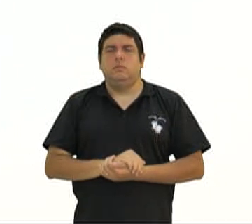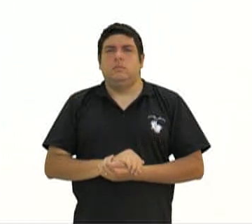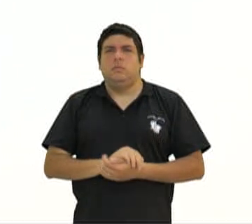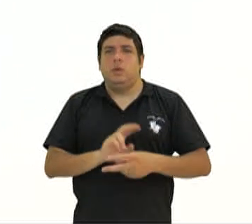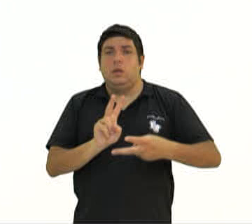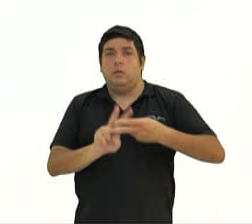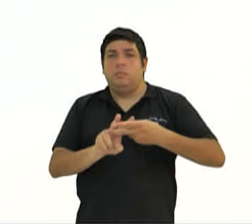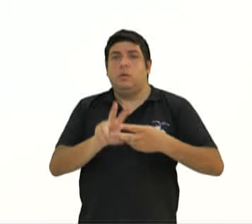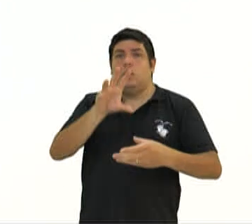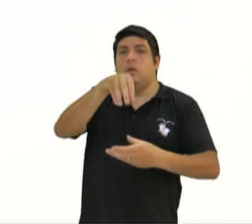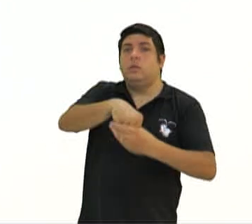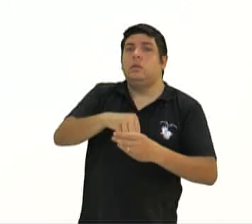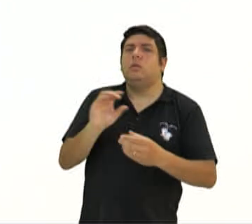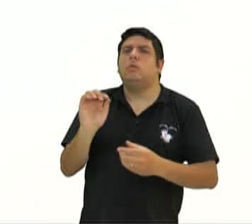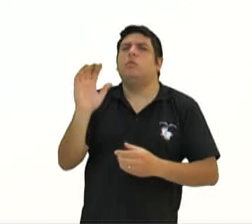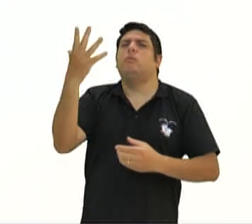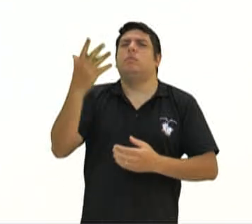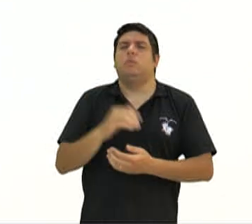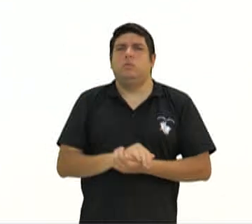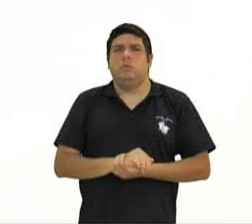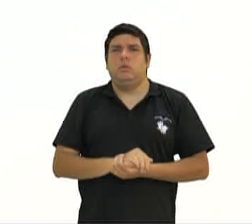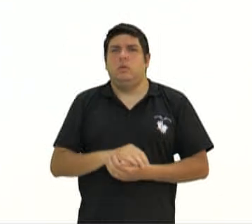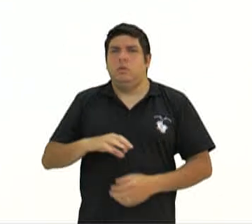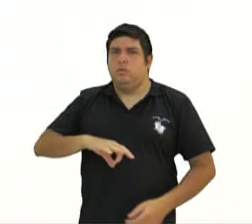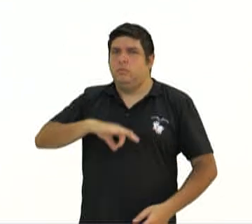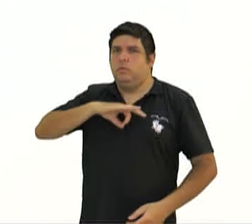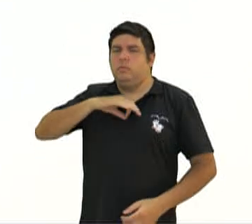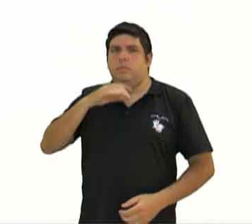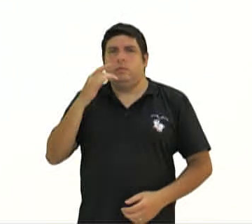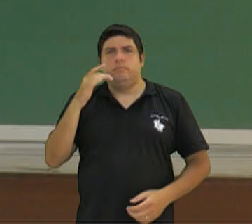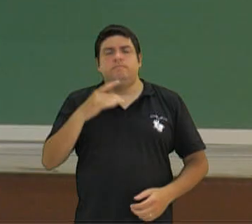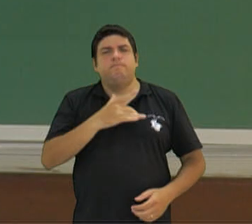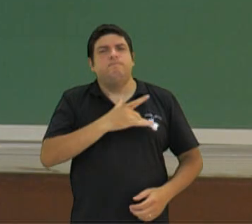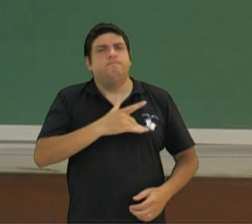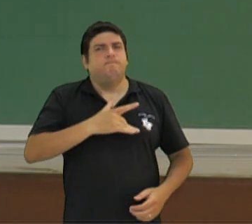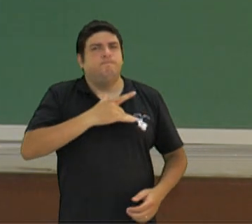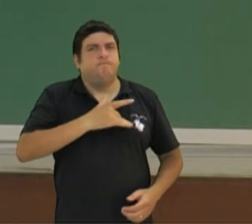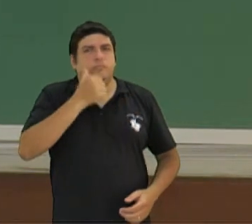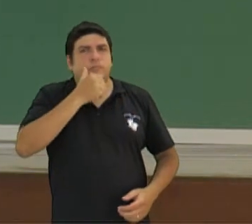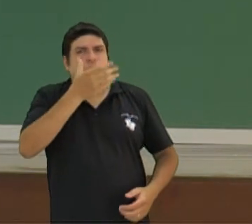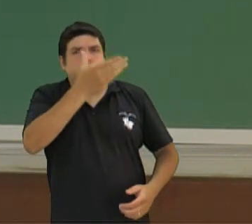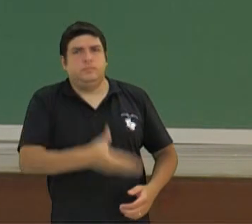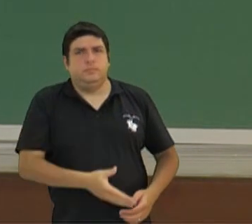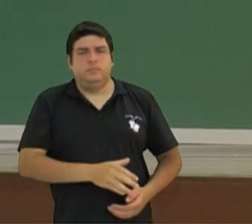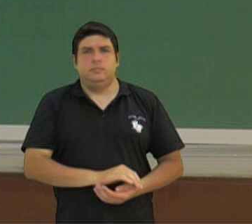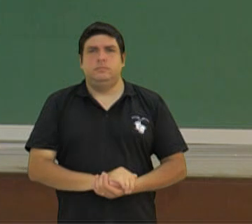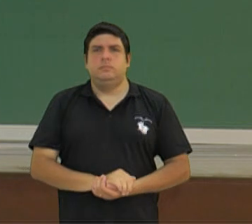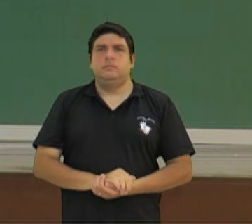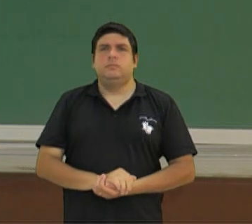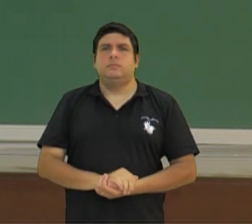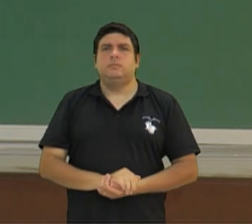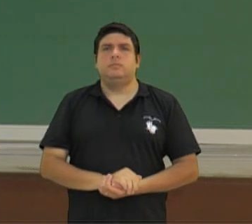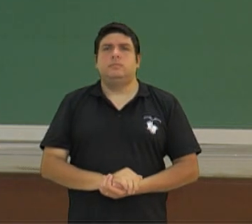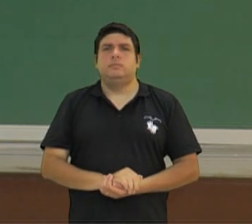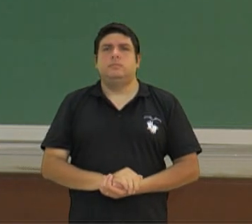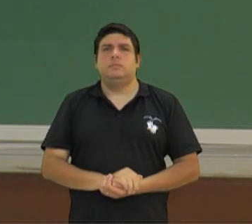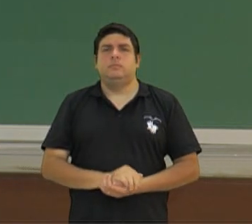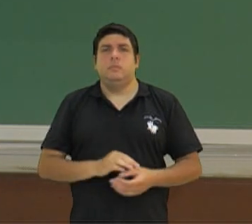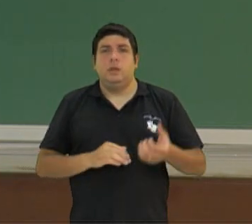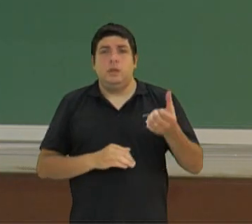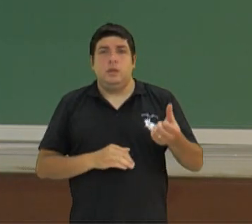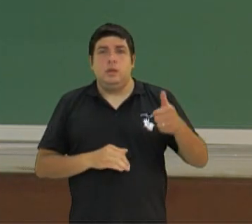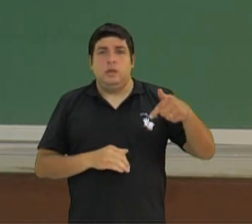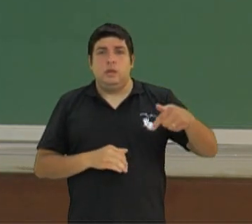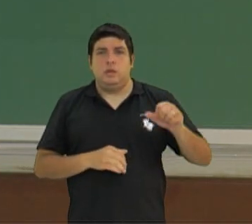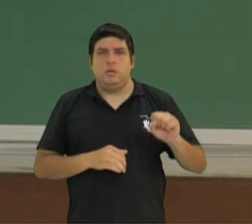na prisão? He fell in love. Ele se apaixonou. No caso, ele, o padre. Beleza? 6, 7, 8,